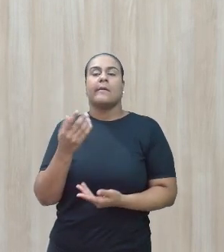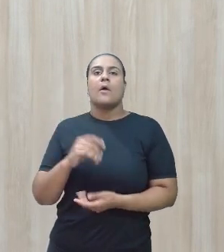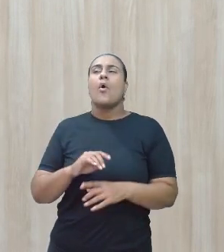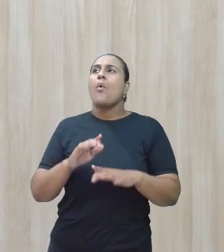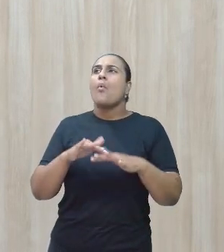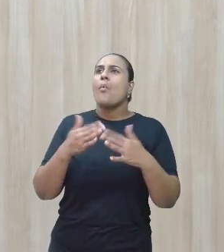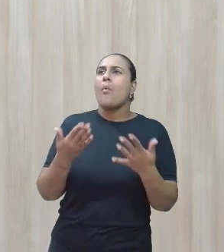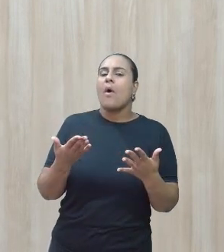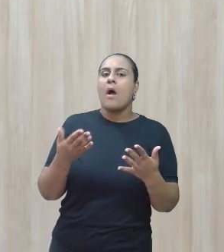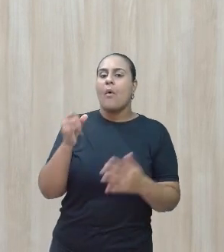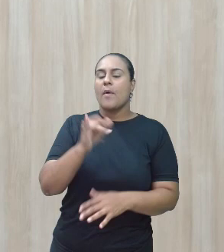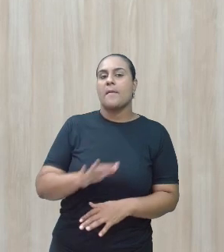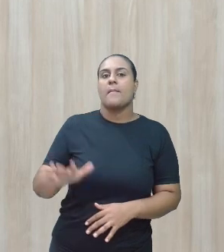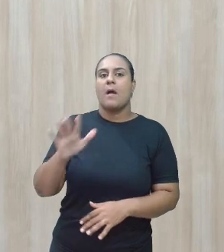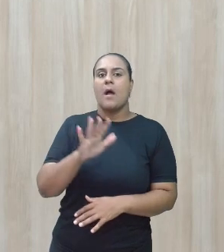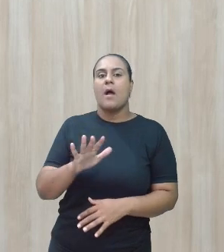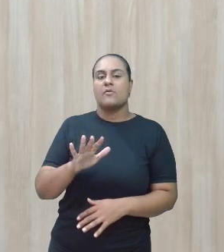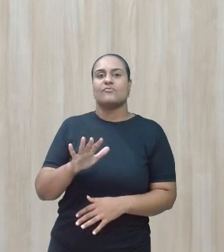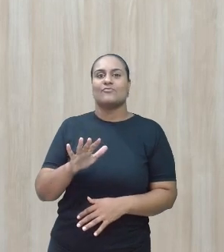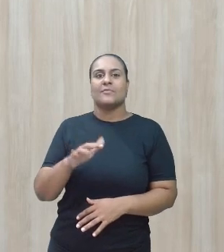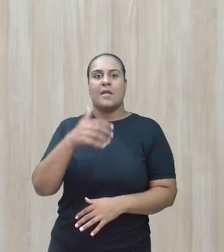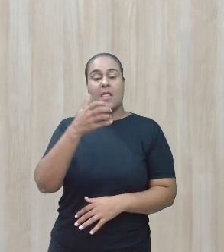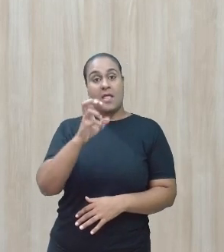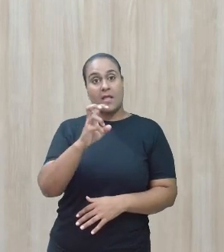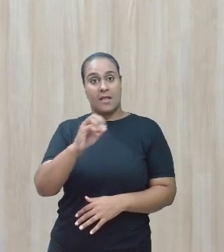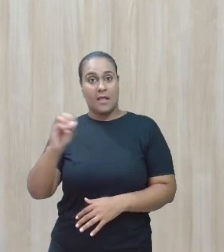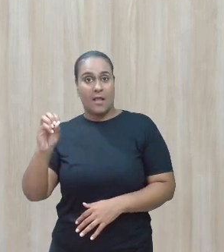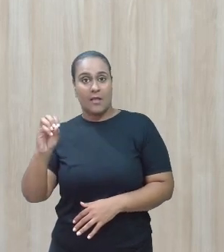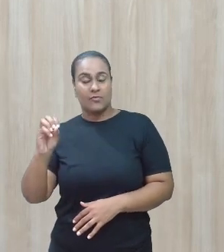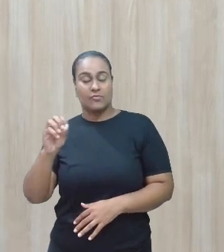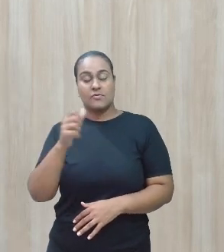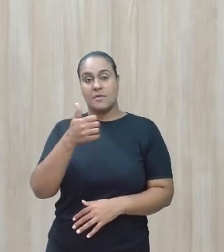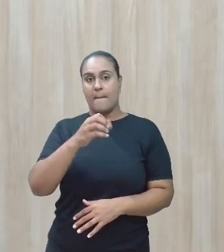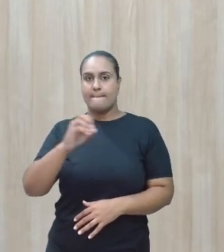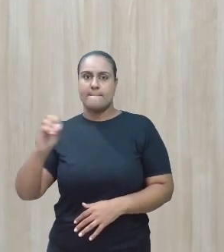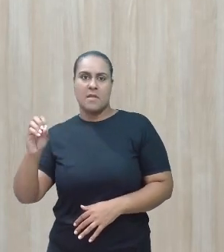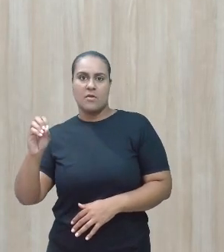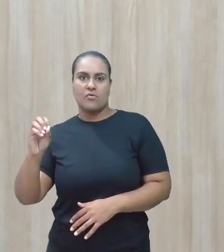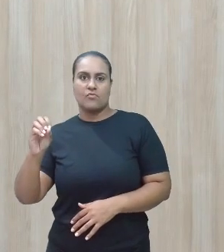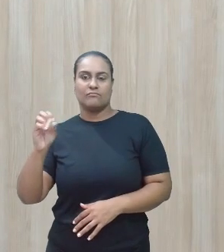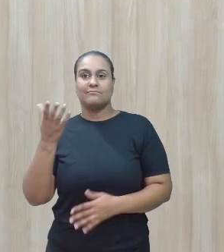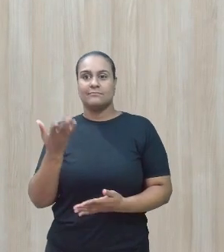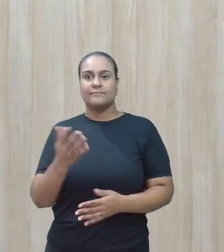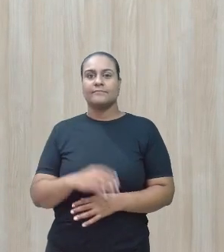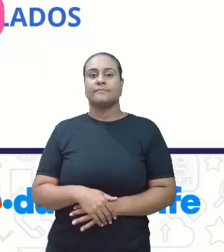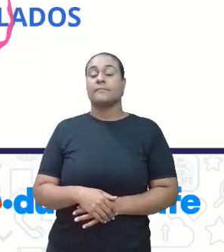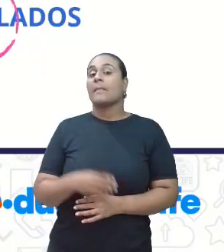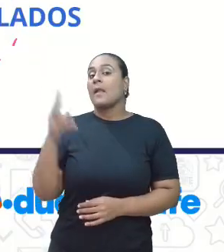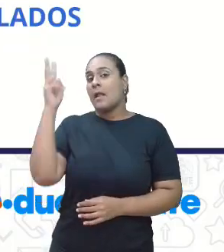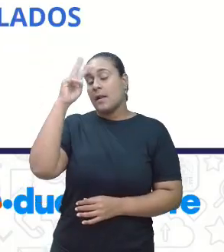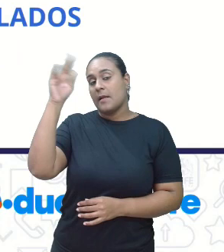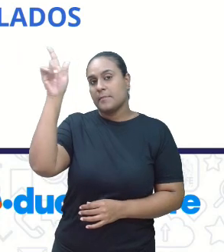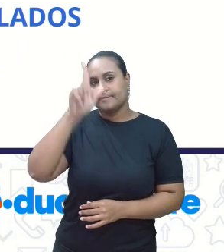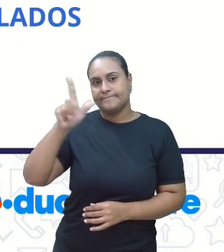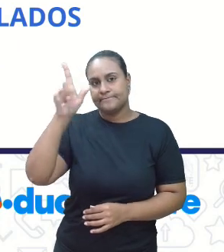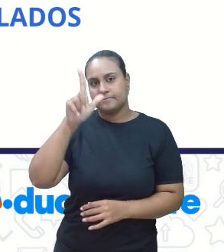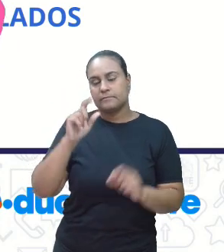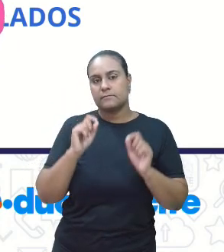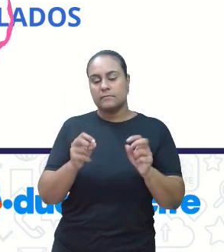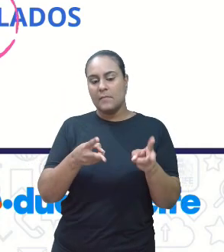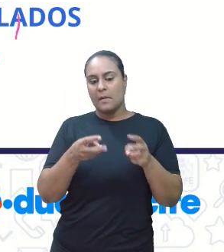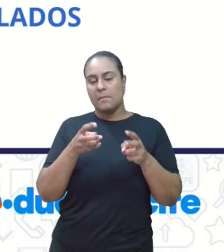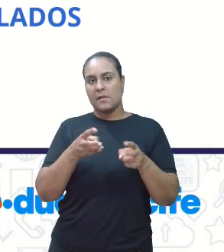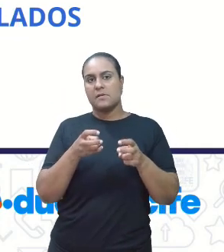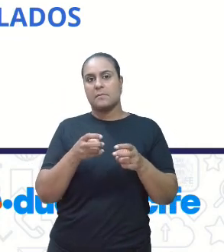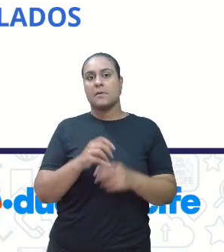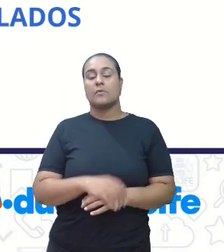posição 500, está na posição 1000, 10.000, tá certo? Então, lembrando aí, ó, da lógica, eu sempre percebi que o